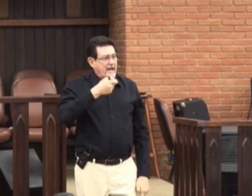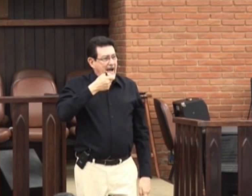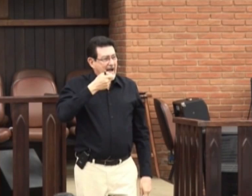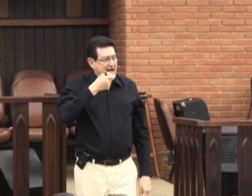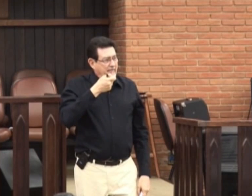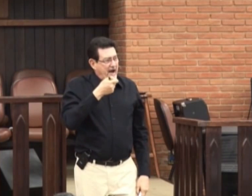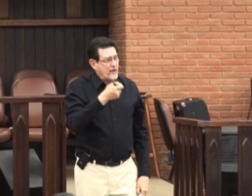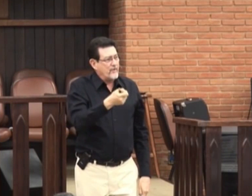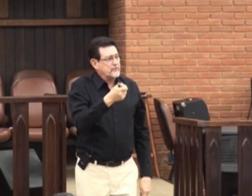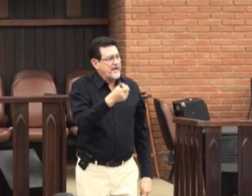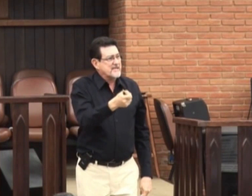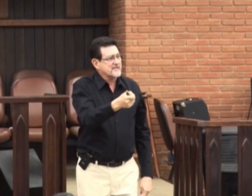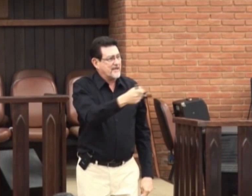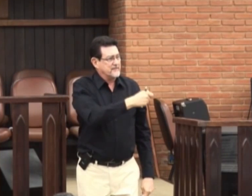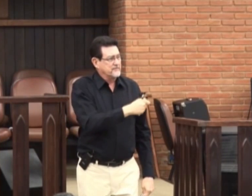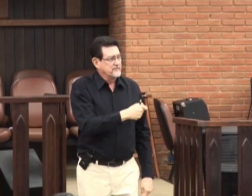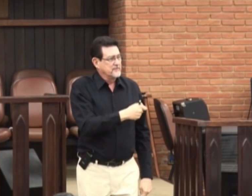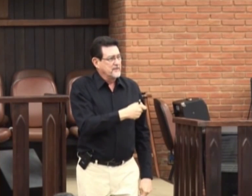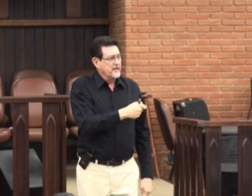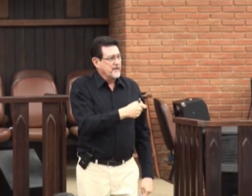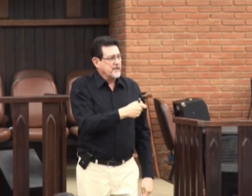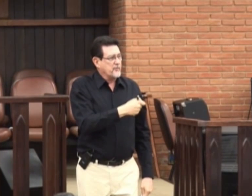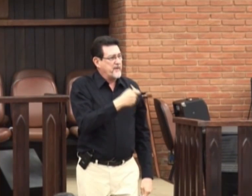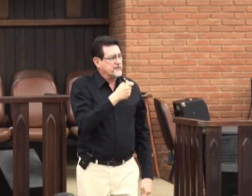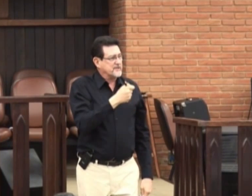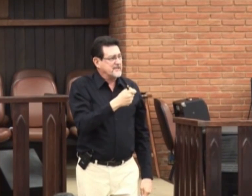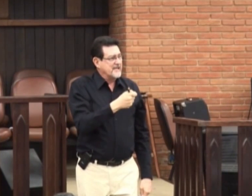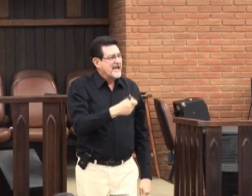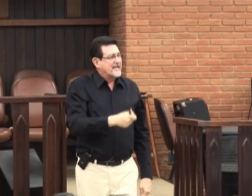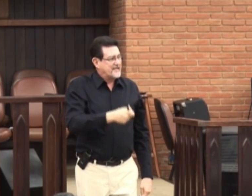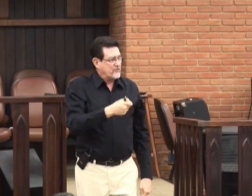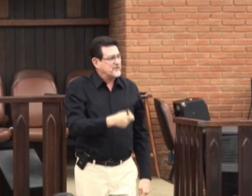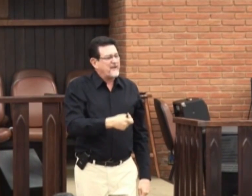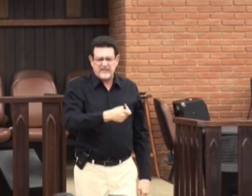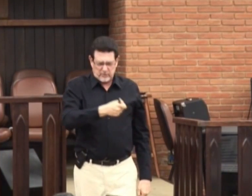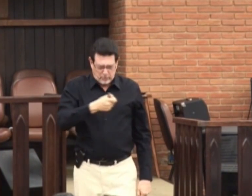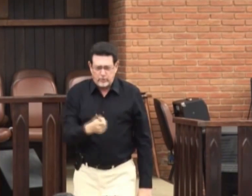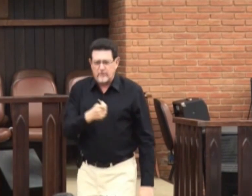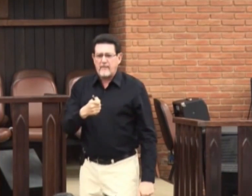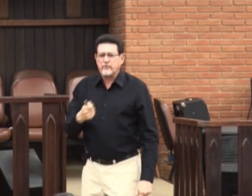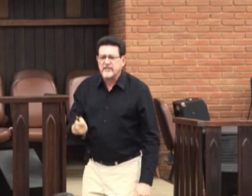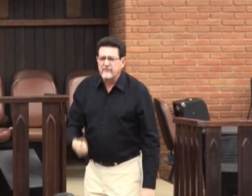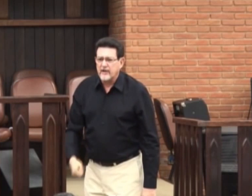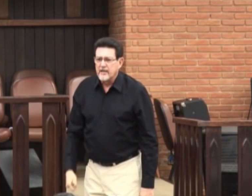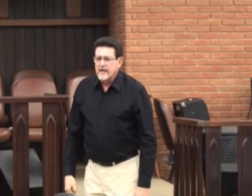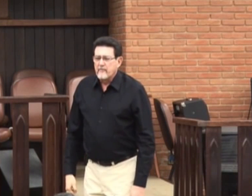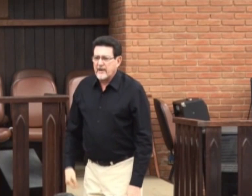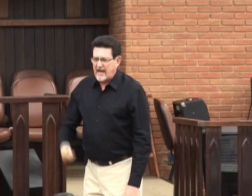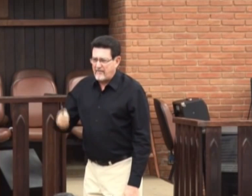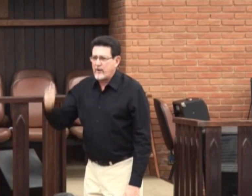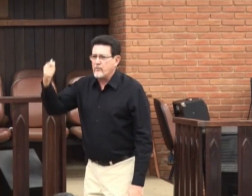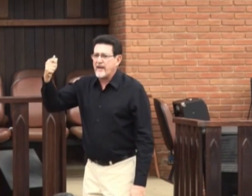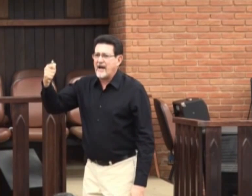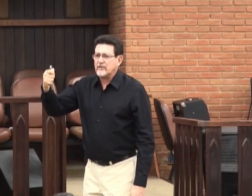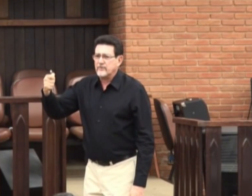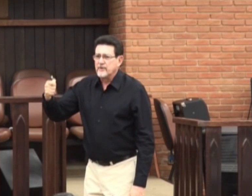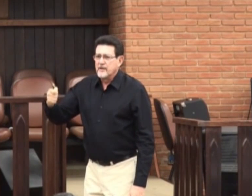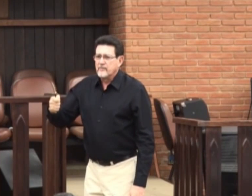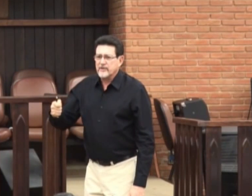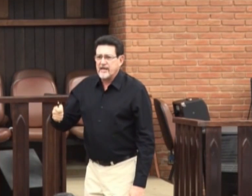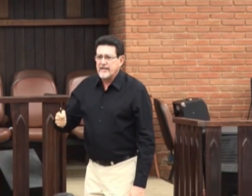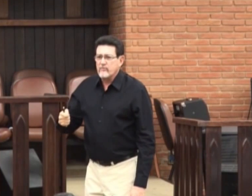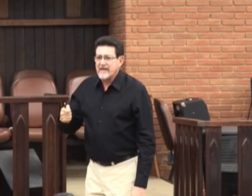para acabar com a doença. E eu penso assim, que Deus faz tudo o que é possível para acabar com o